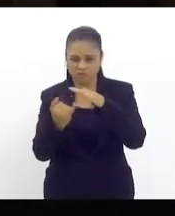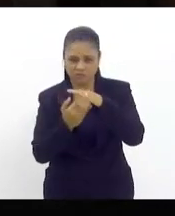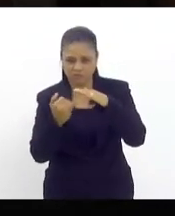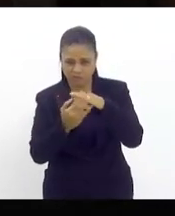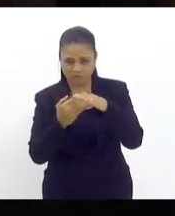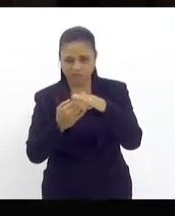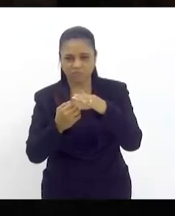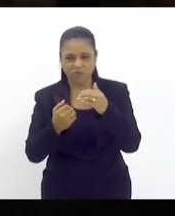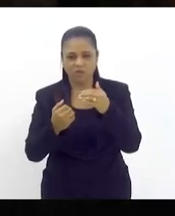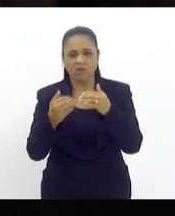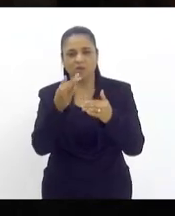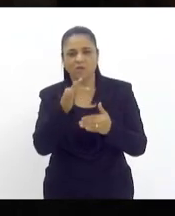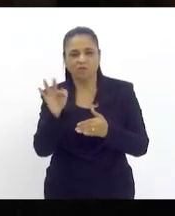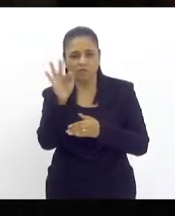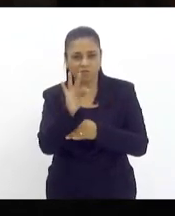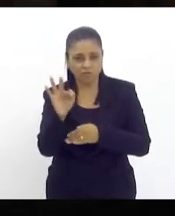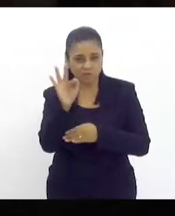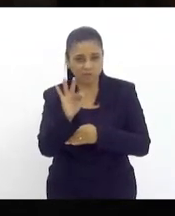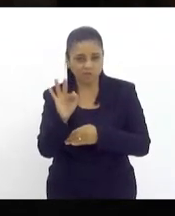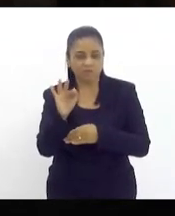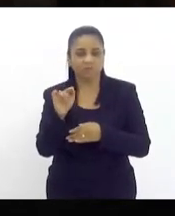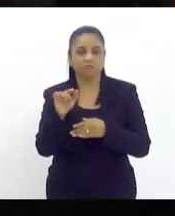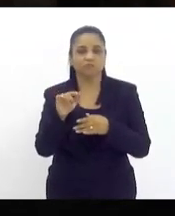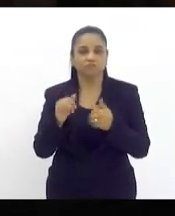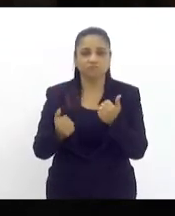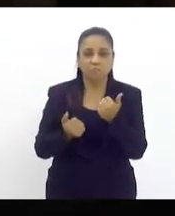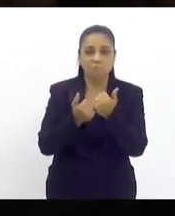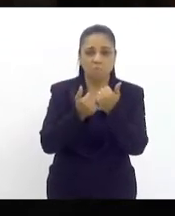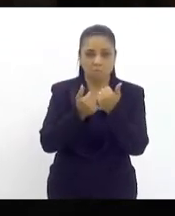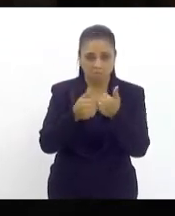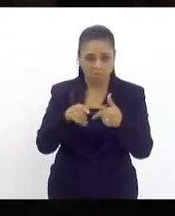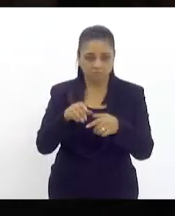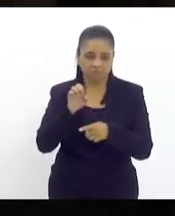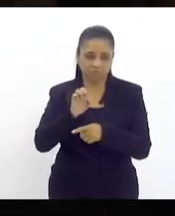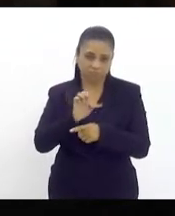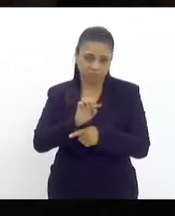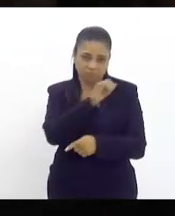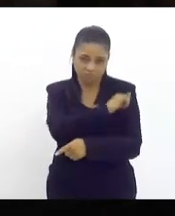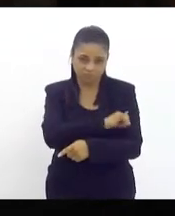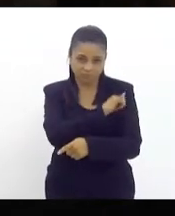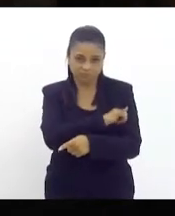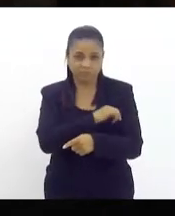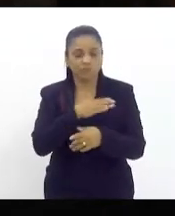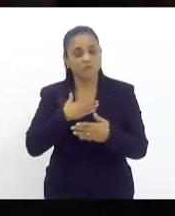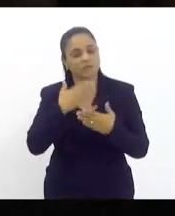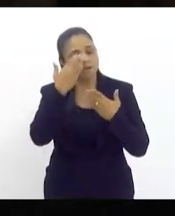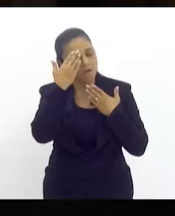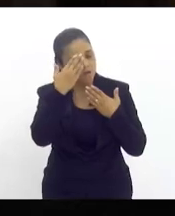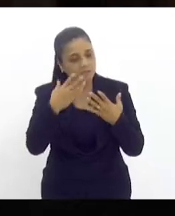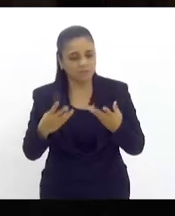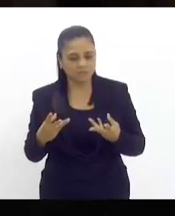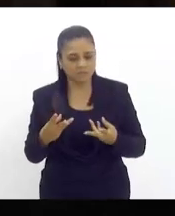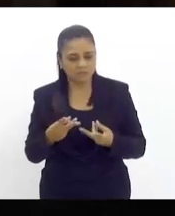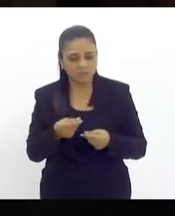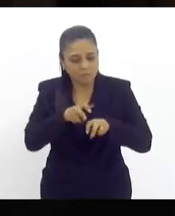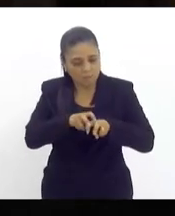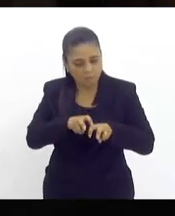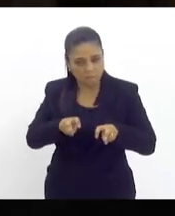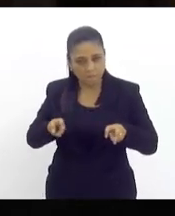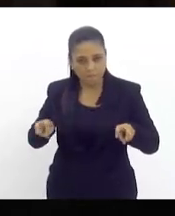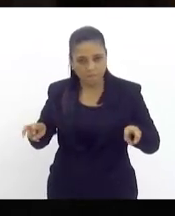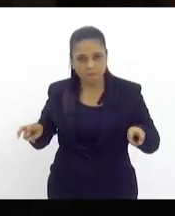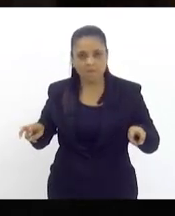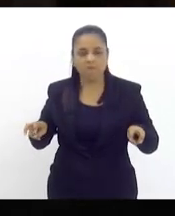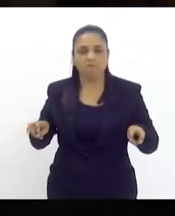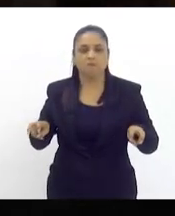Estado do Rio de Janeiro portanto queria antes de tudo agradecer a sensibilidade da mesa diretora